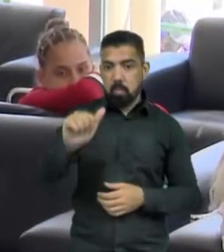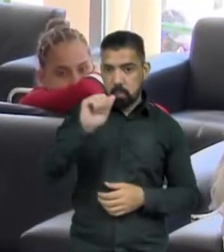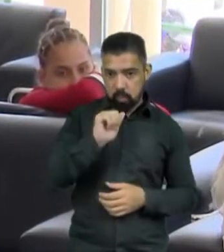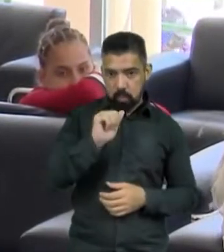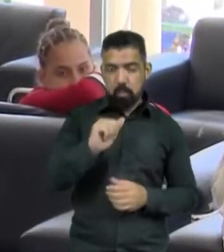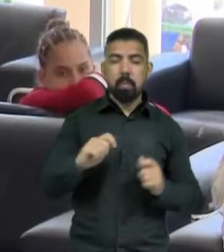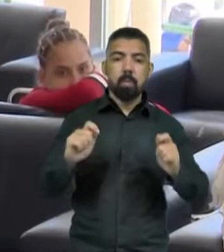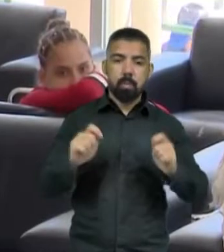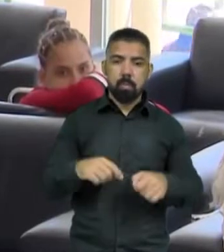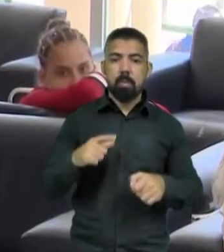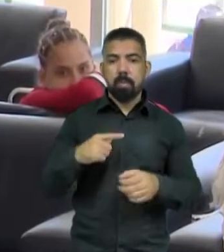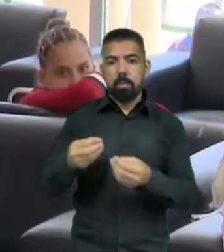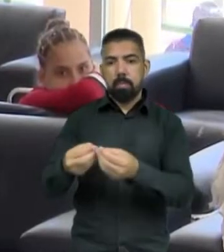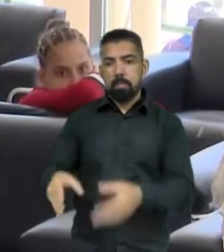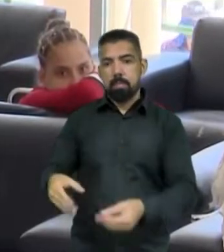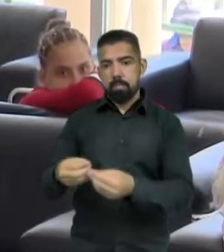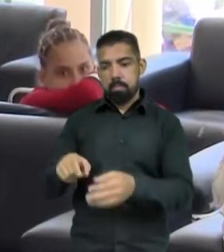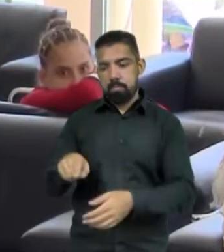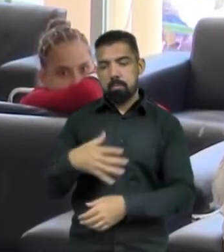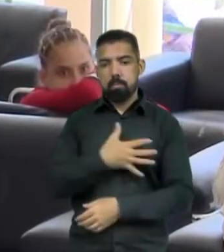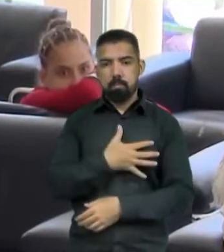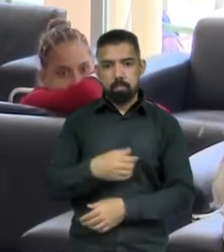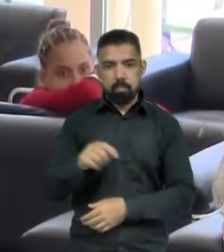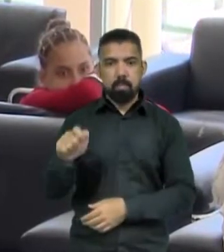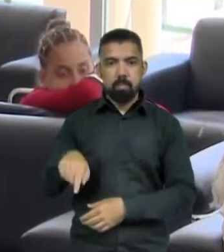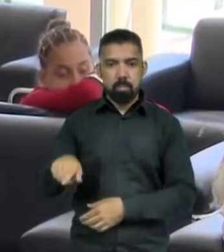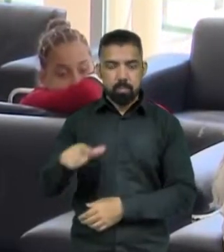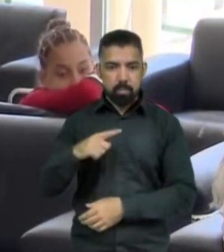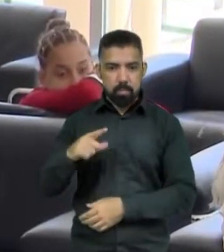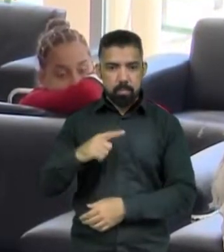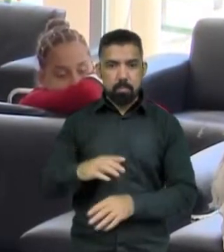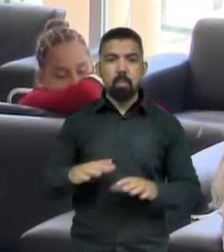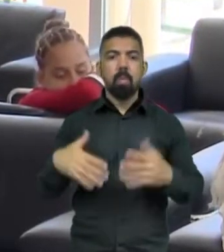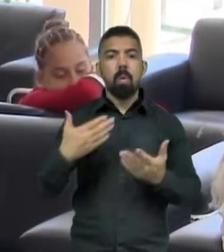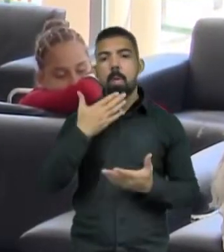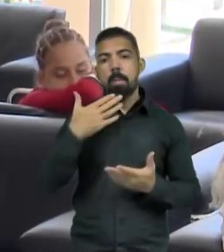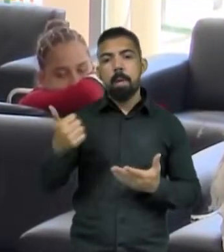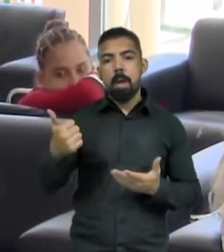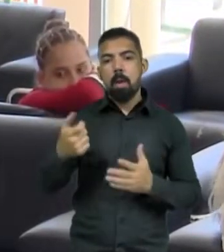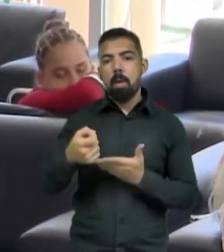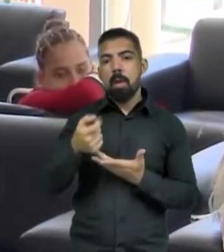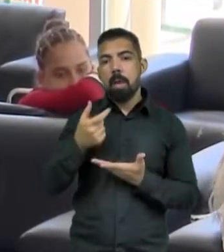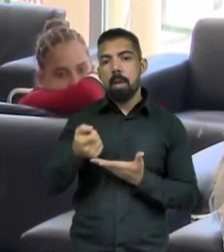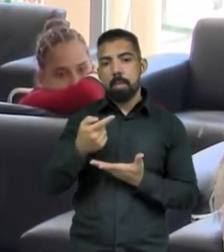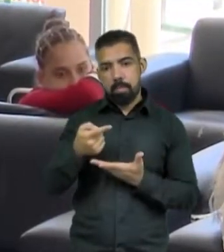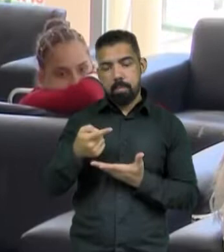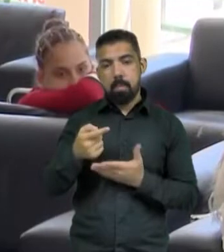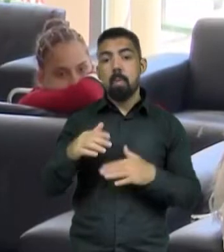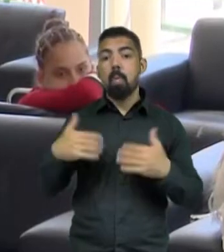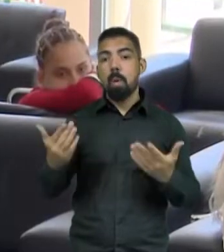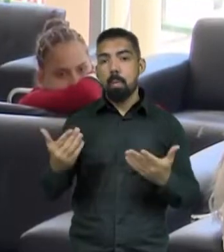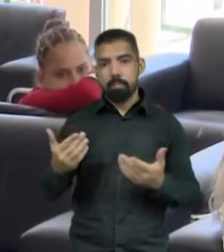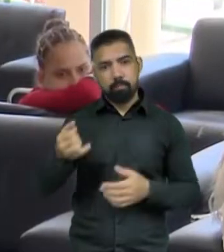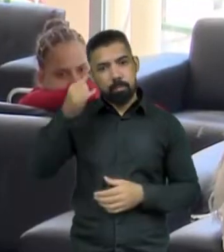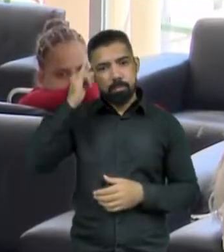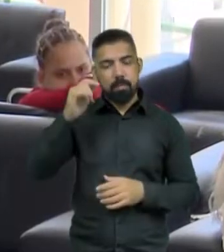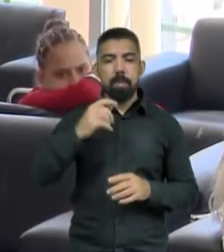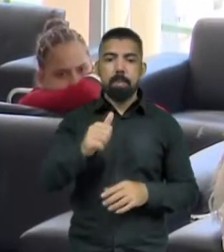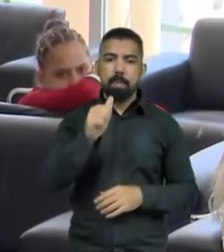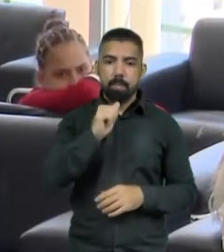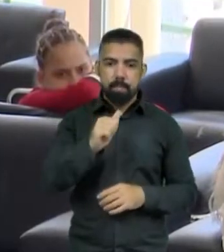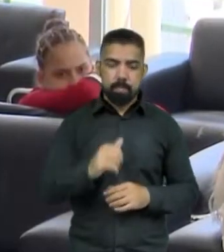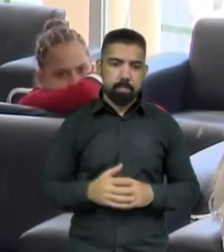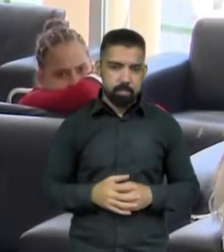poderá estar prejudicando o seu filho. Então, qual é o melhor remédio? O melhor remédio é não beber. Qual é o melhor tratamento? O tratamento